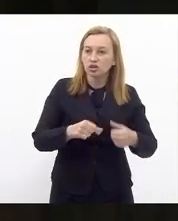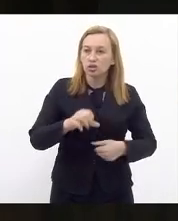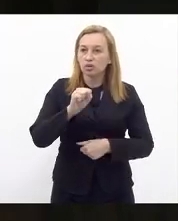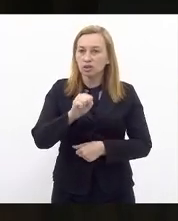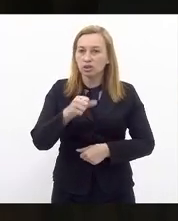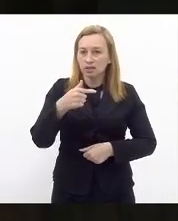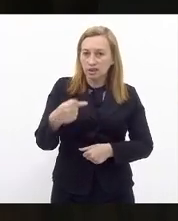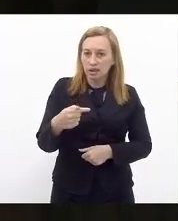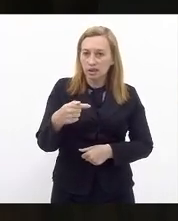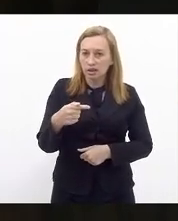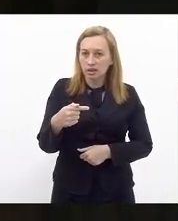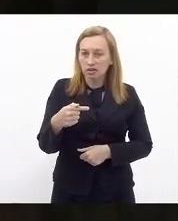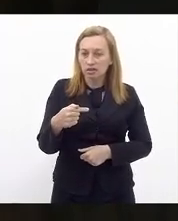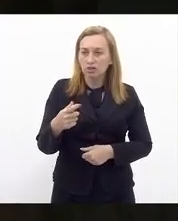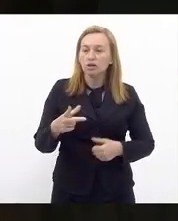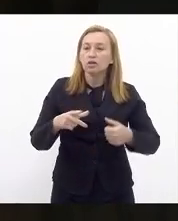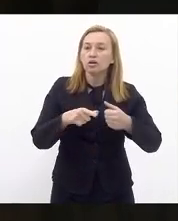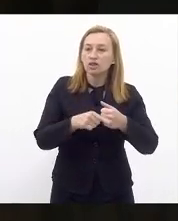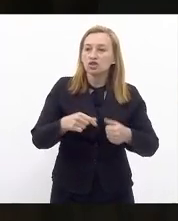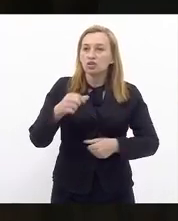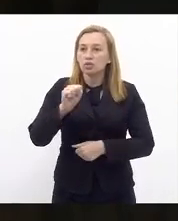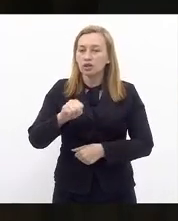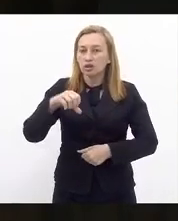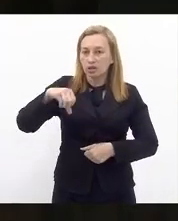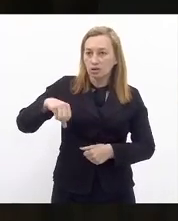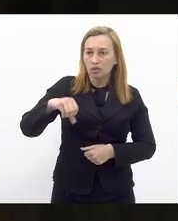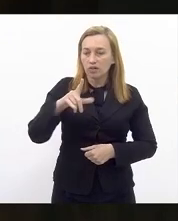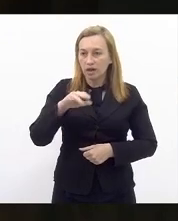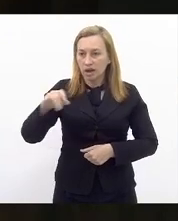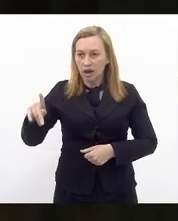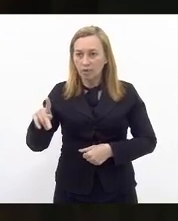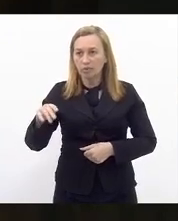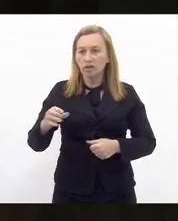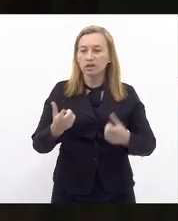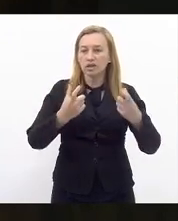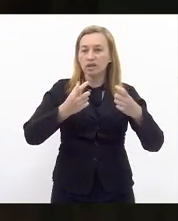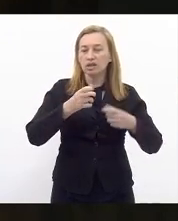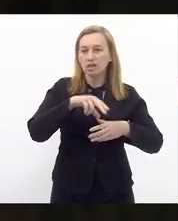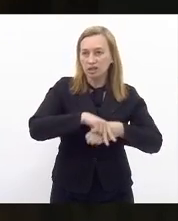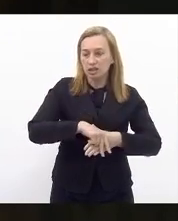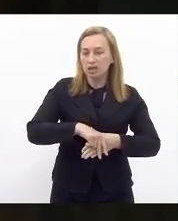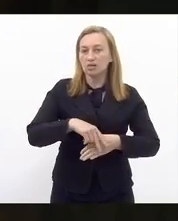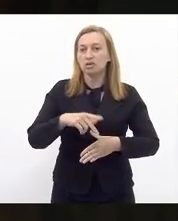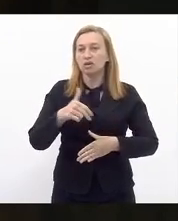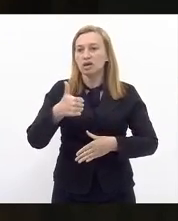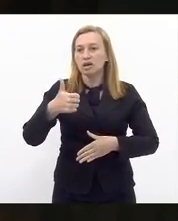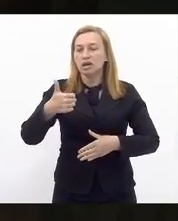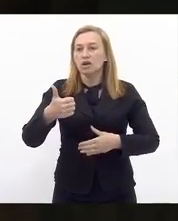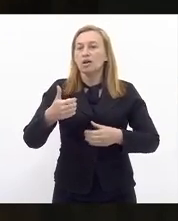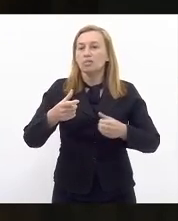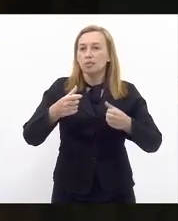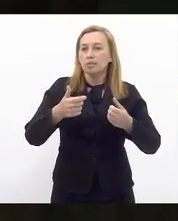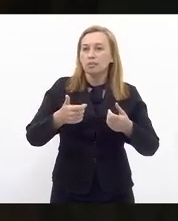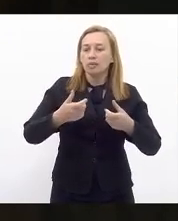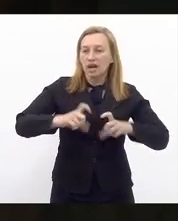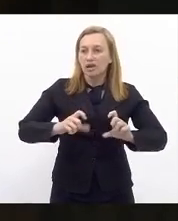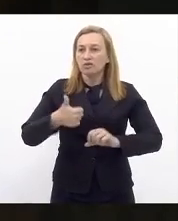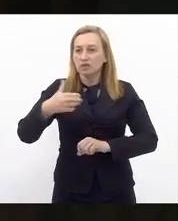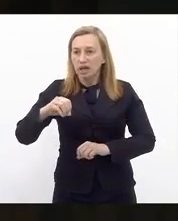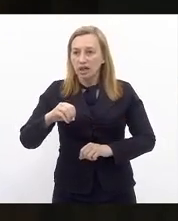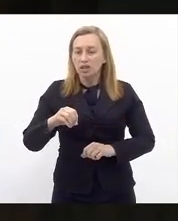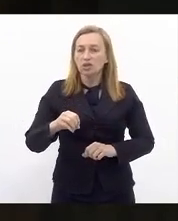artigo 87 o artigo 89 caput e parágrafos e incisos e alíneas parágrafo 10 artigo 91